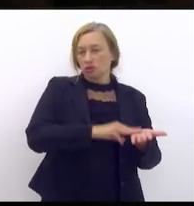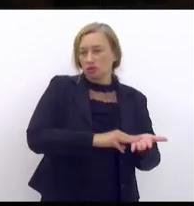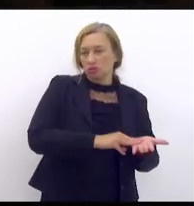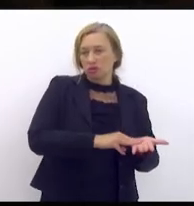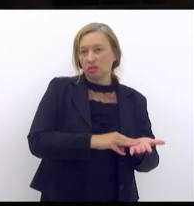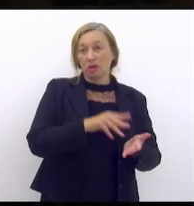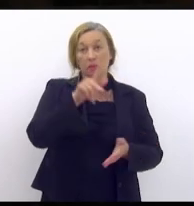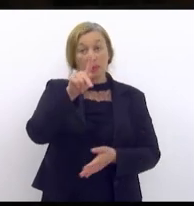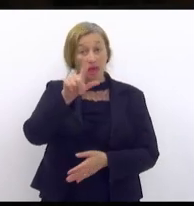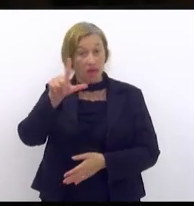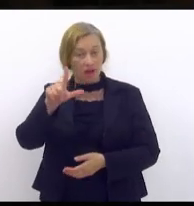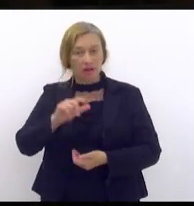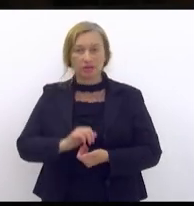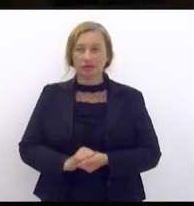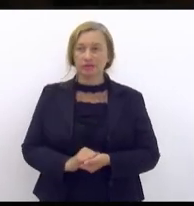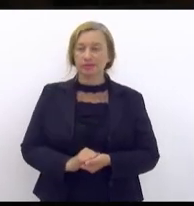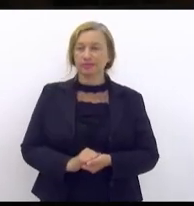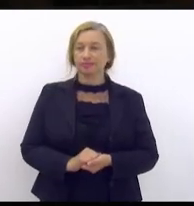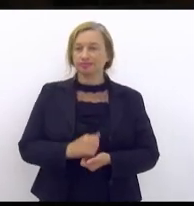que